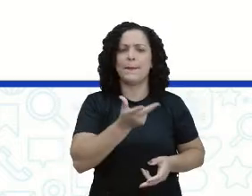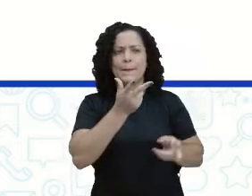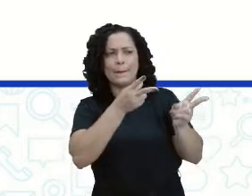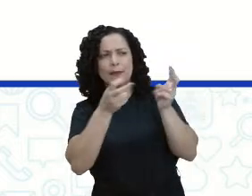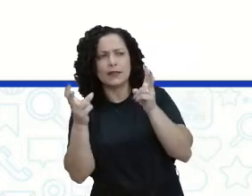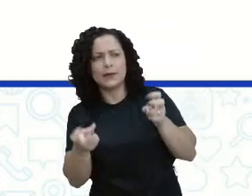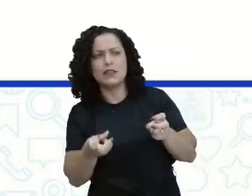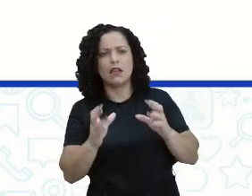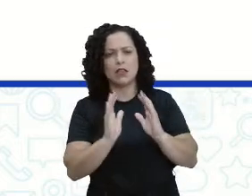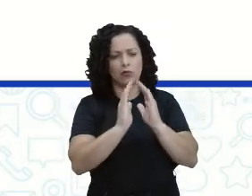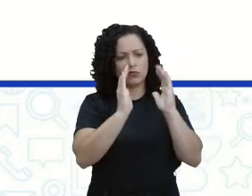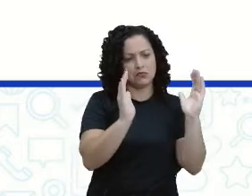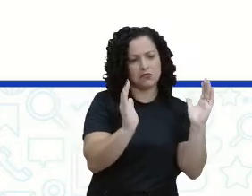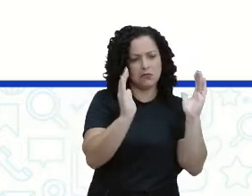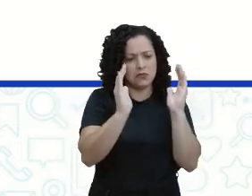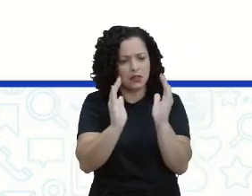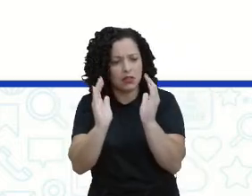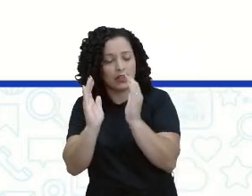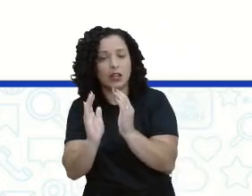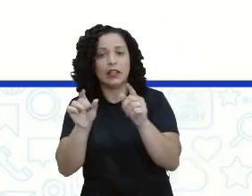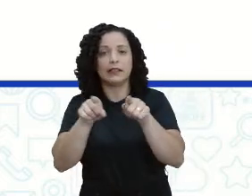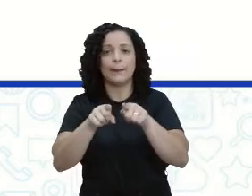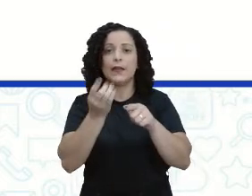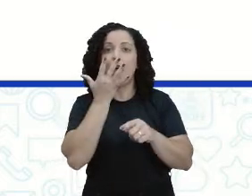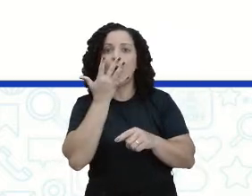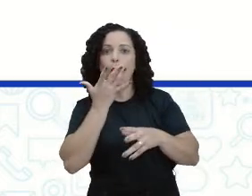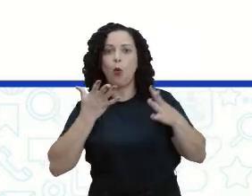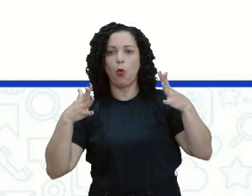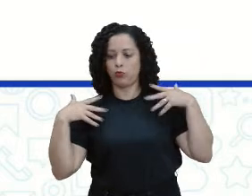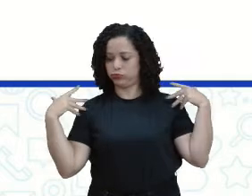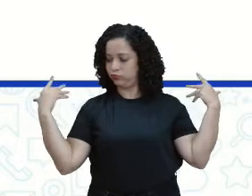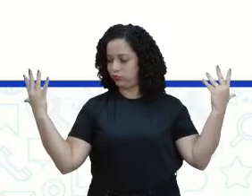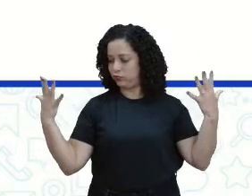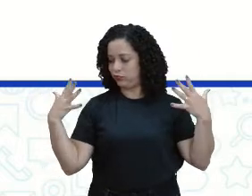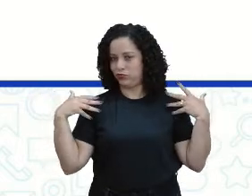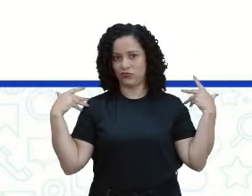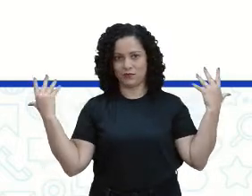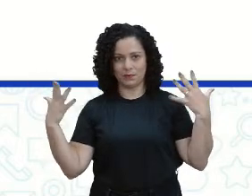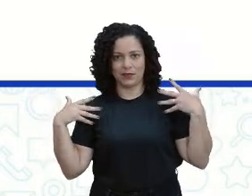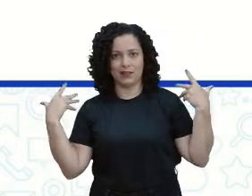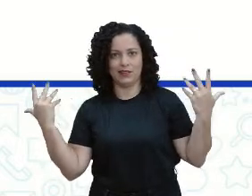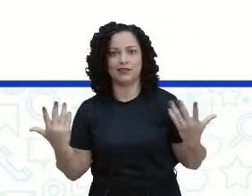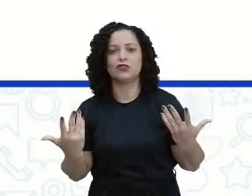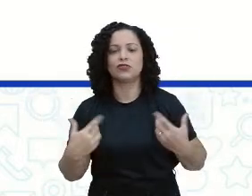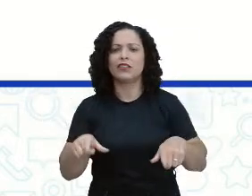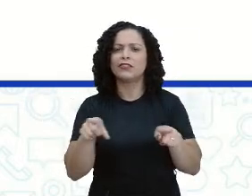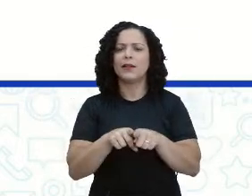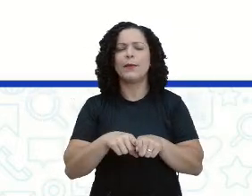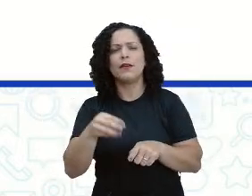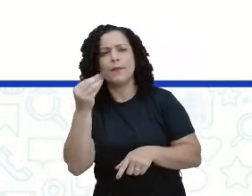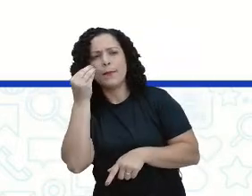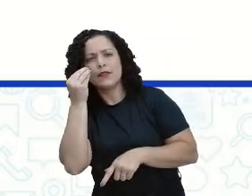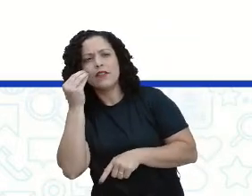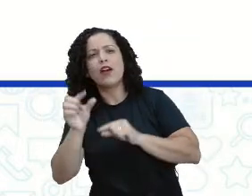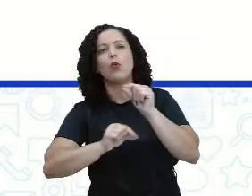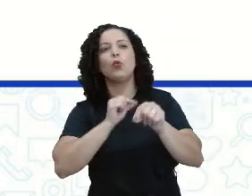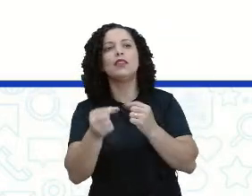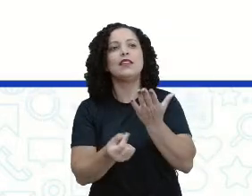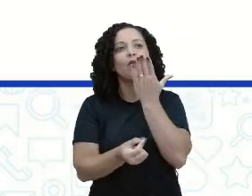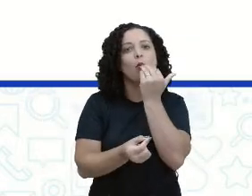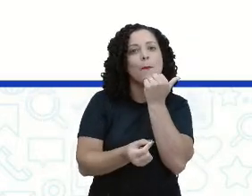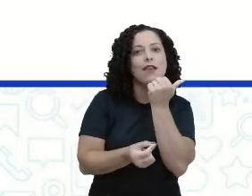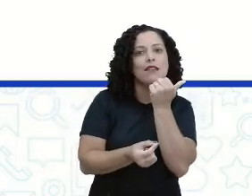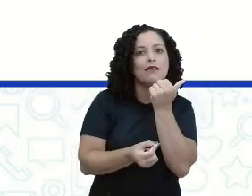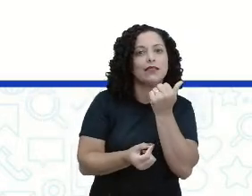colorido das penas, mas apresentava um bico diferente. E aí ele vai, mais uma vez, observar a questão da alimentação. Em outro